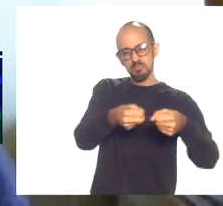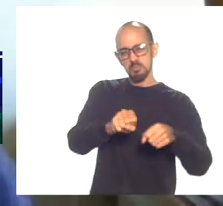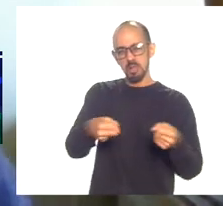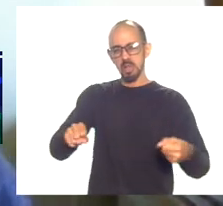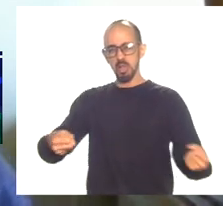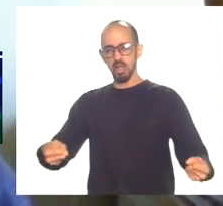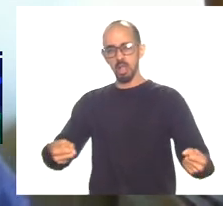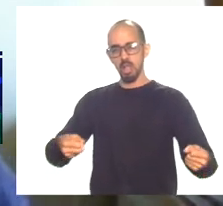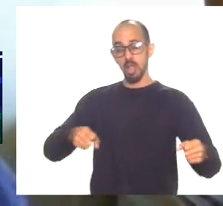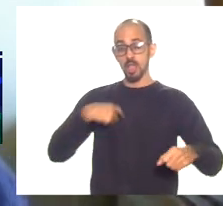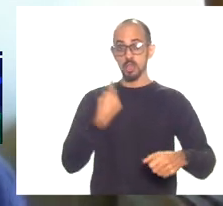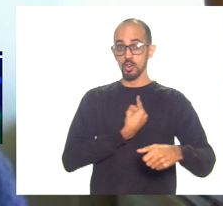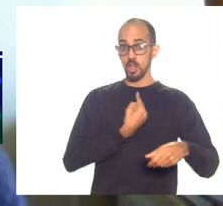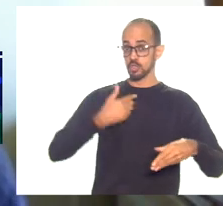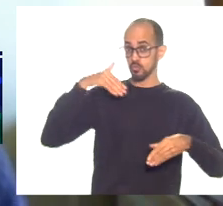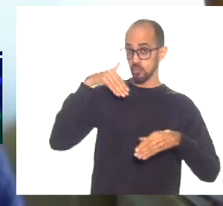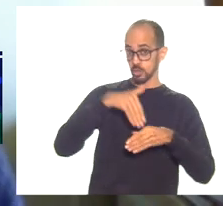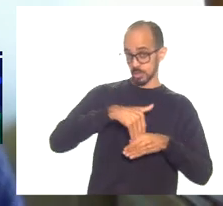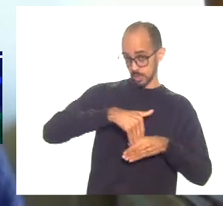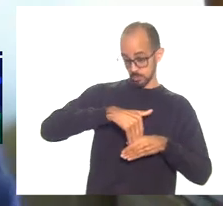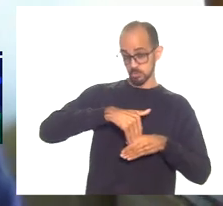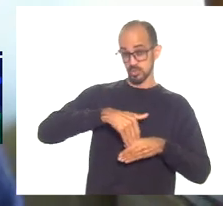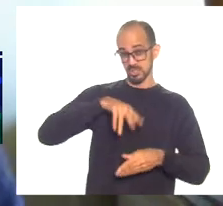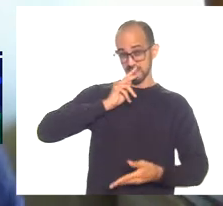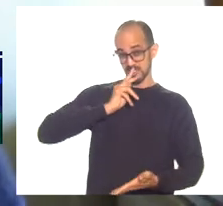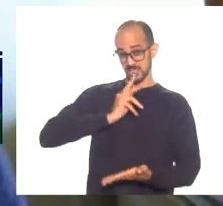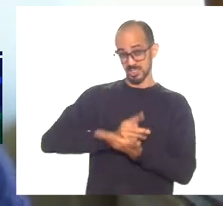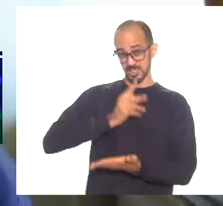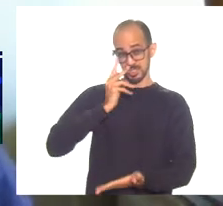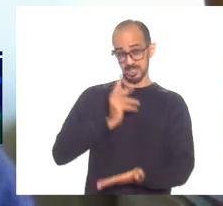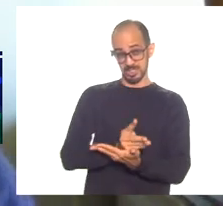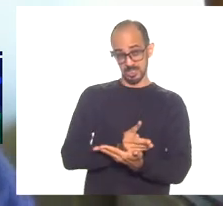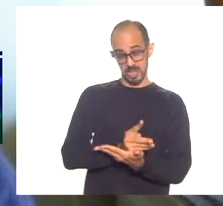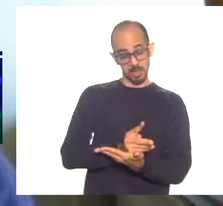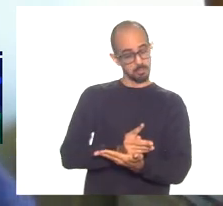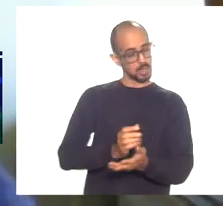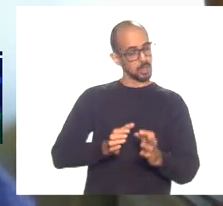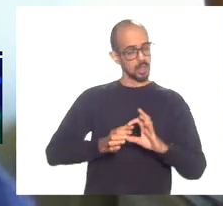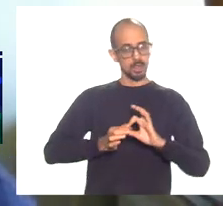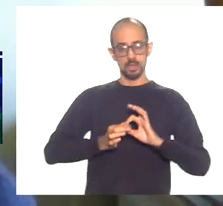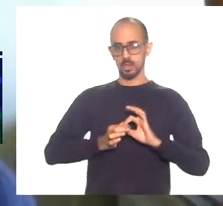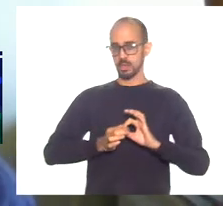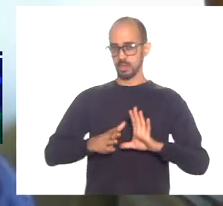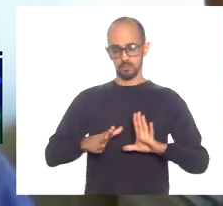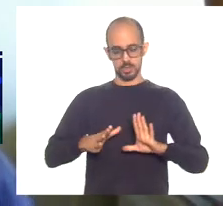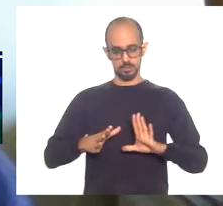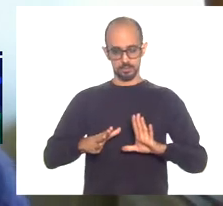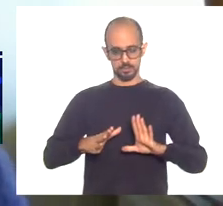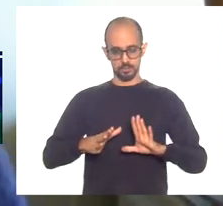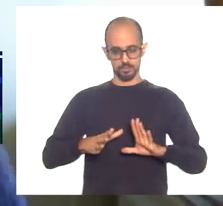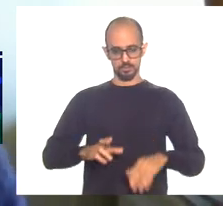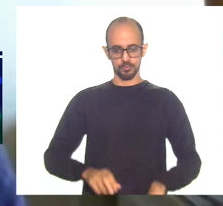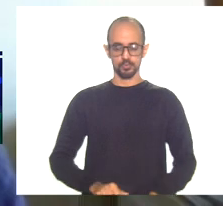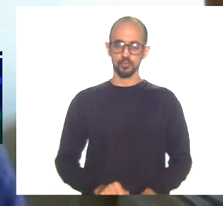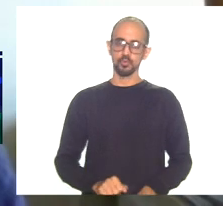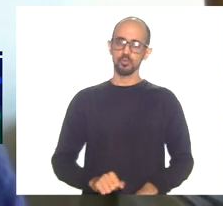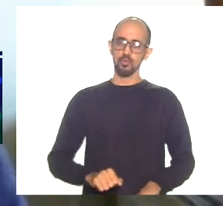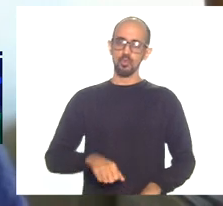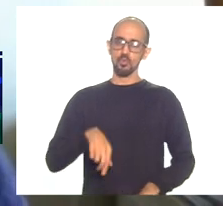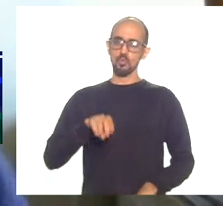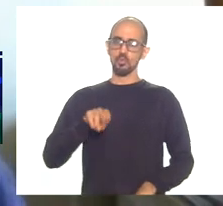o e voltamos sempre de forma independente e nenhum